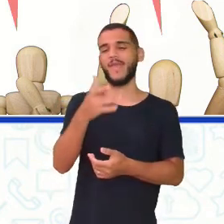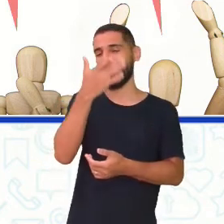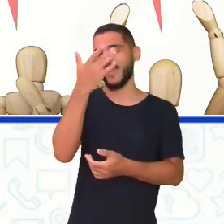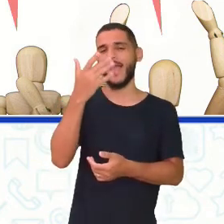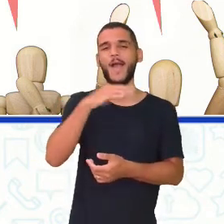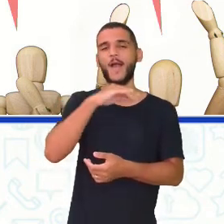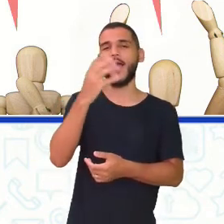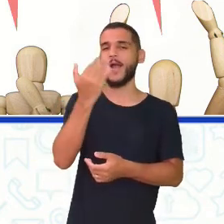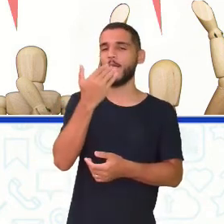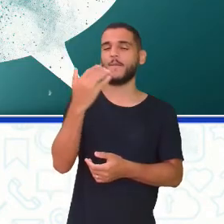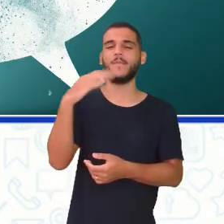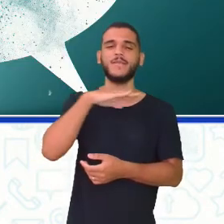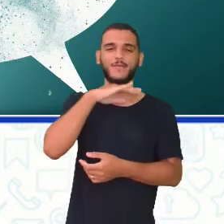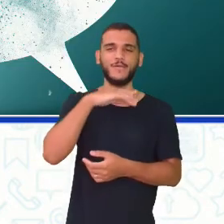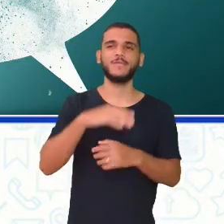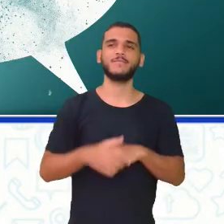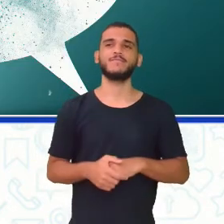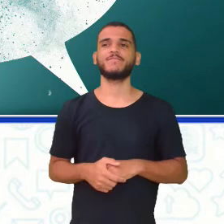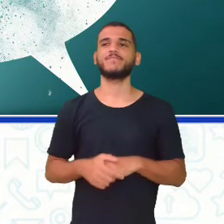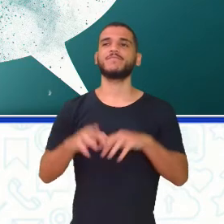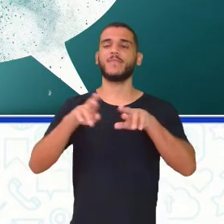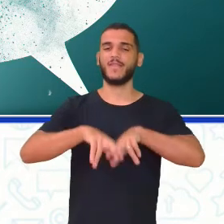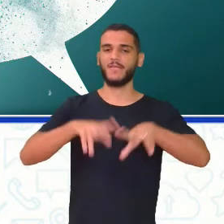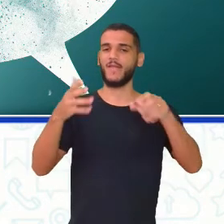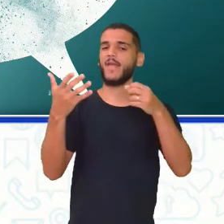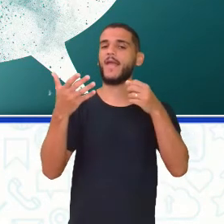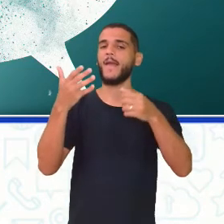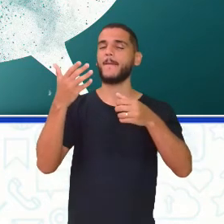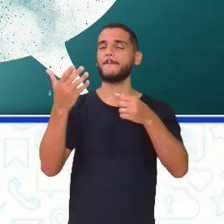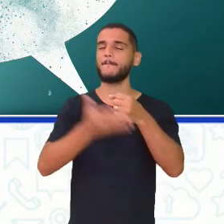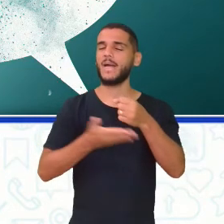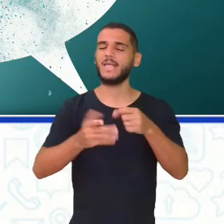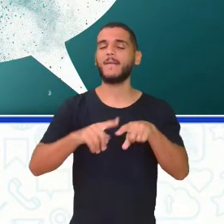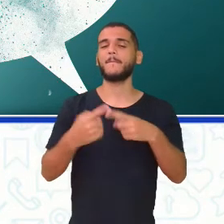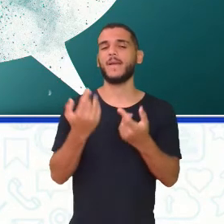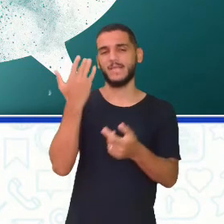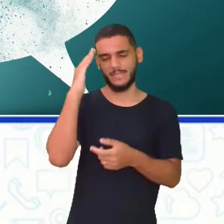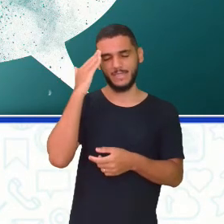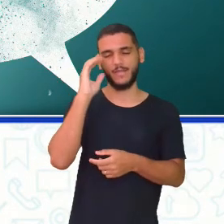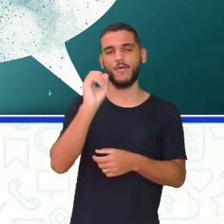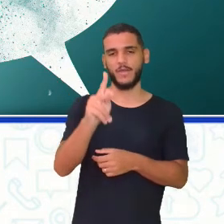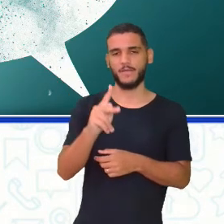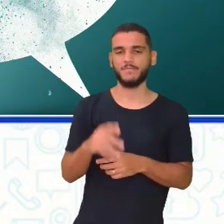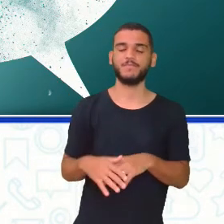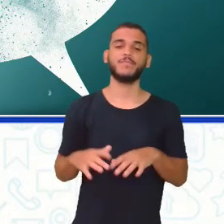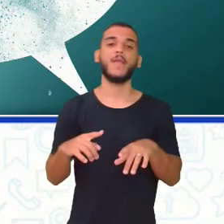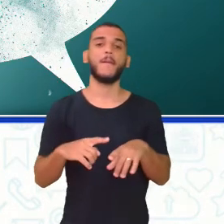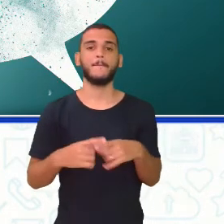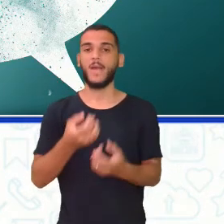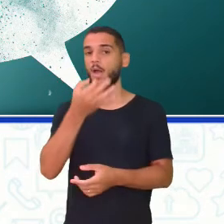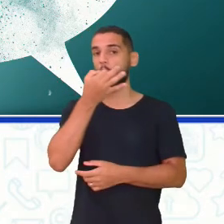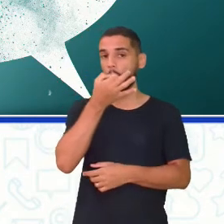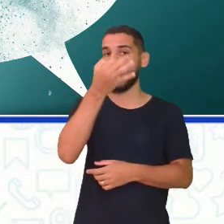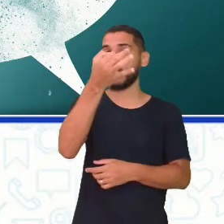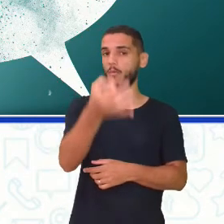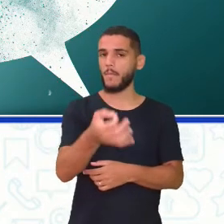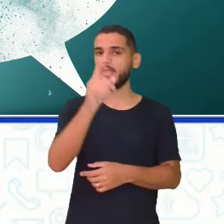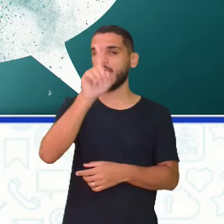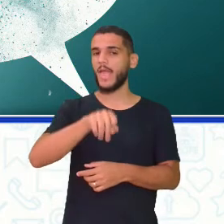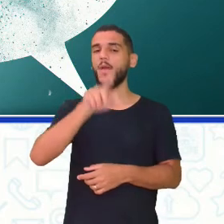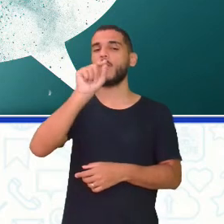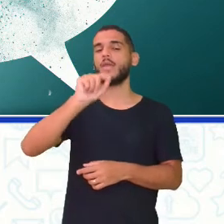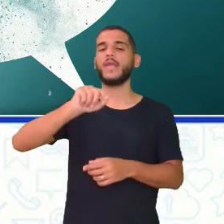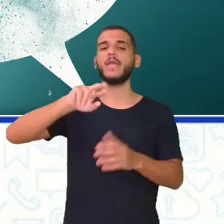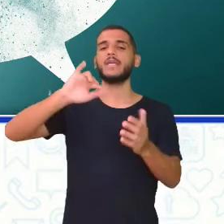consumo. Tá certo? Diferença básica, mas acho que dá para entender, né, pelo exemplo. Já o argumento é o recurso utilizado